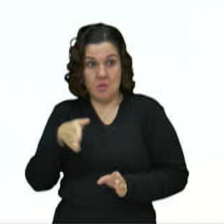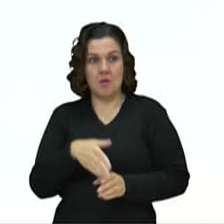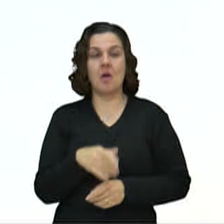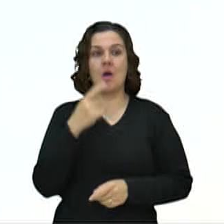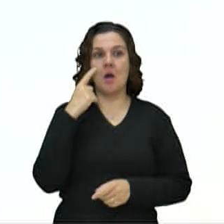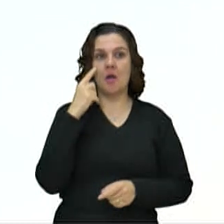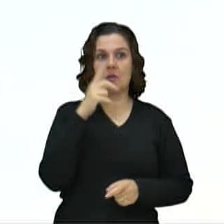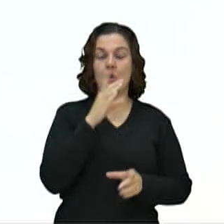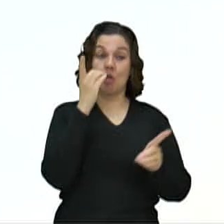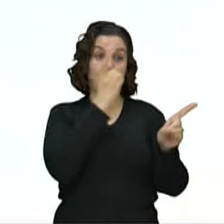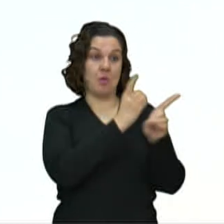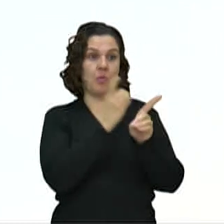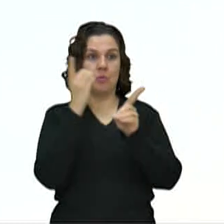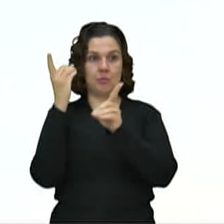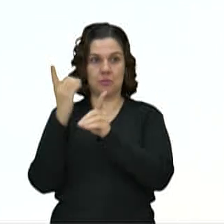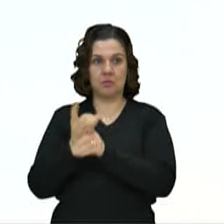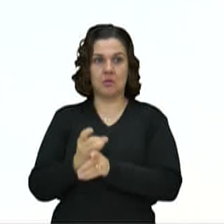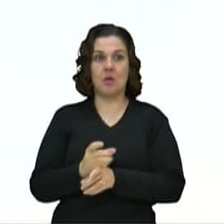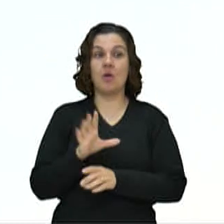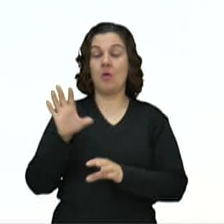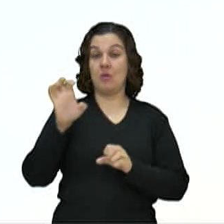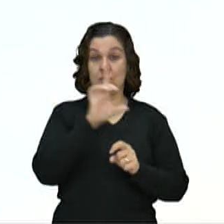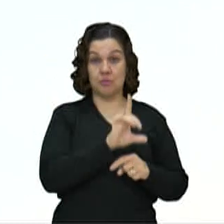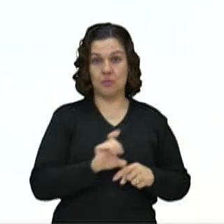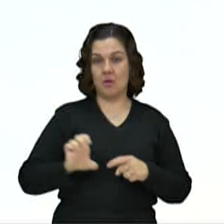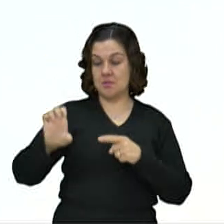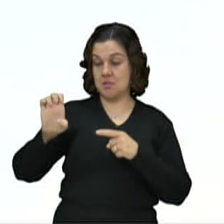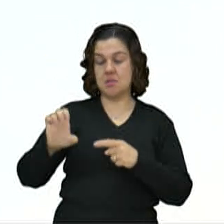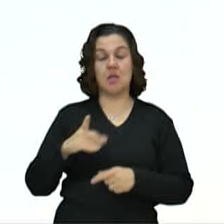Aqui em dois encontros. Do lado esquerdo,